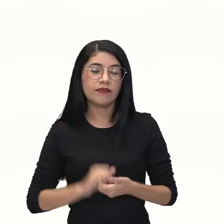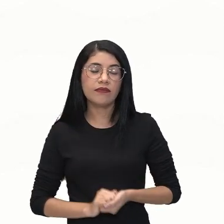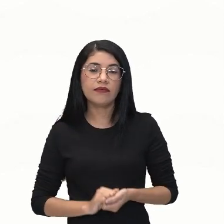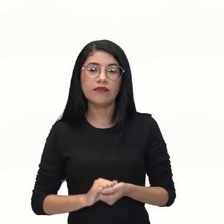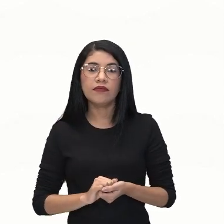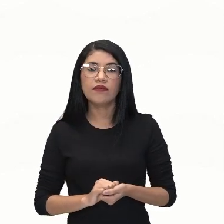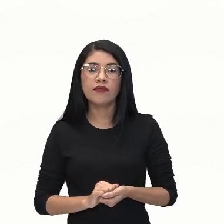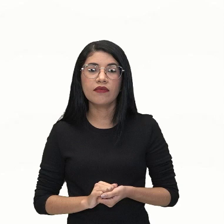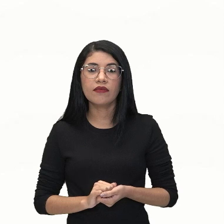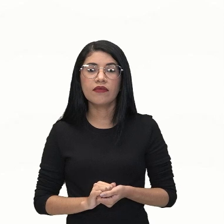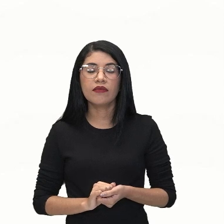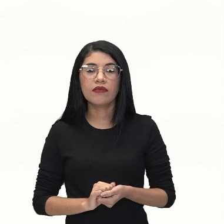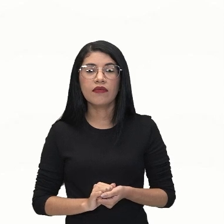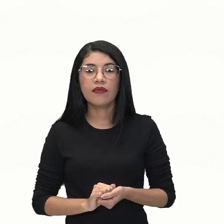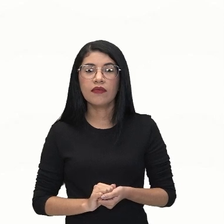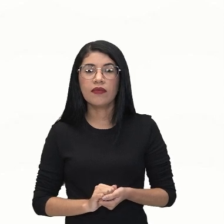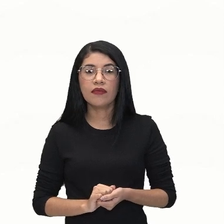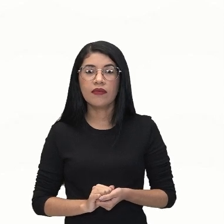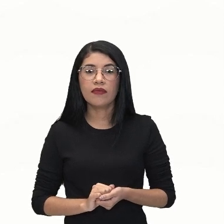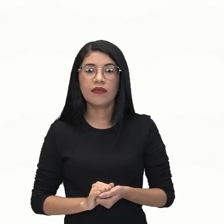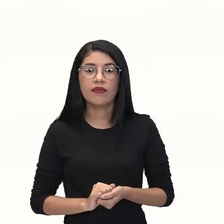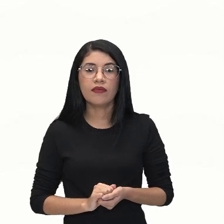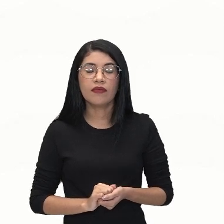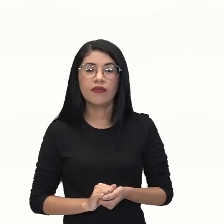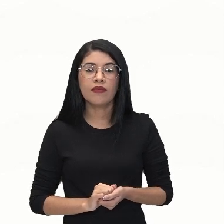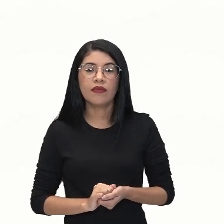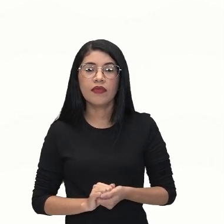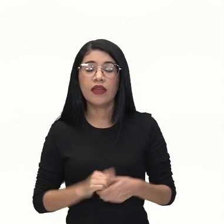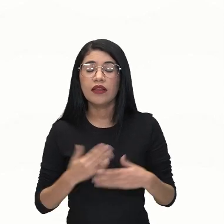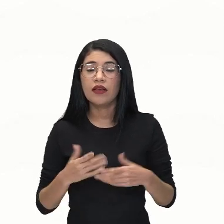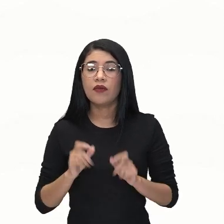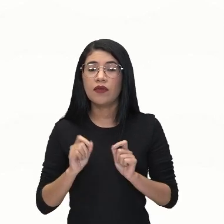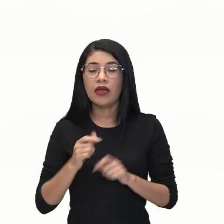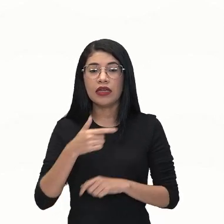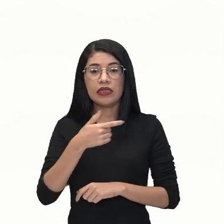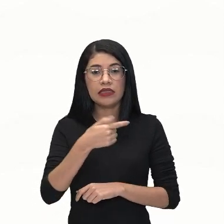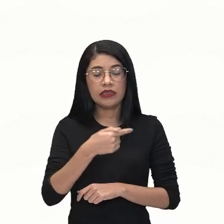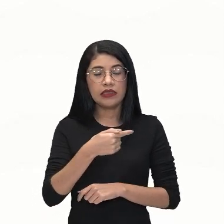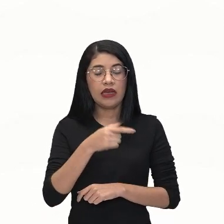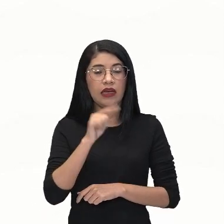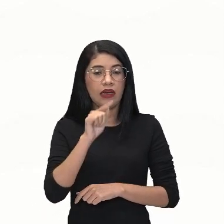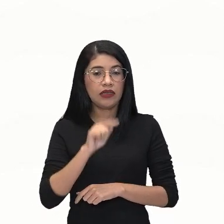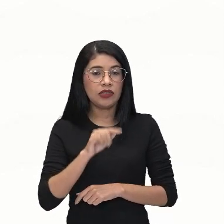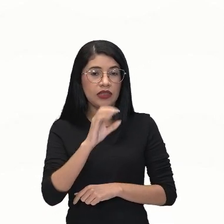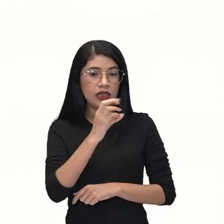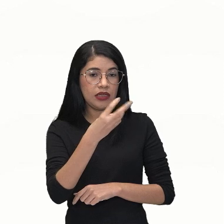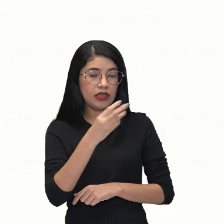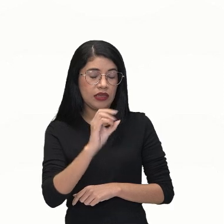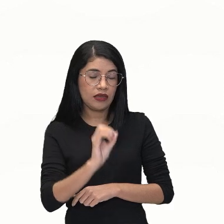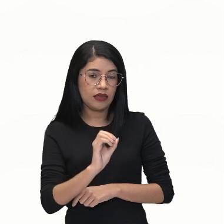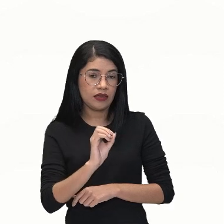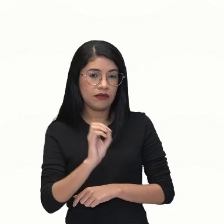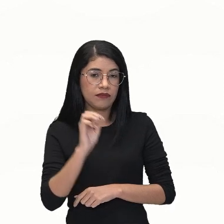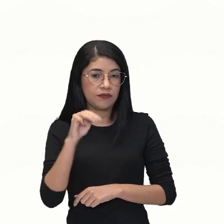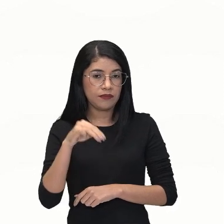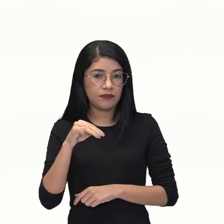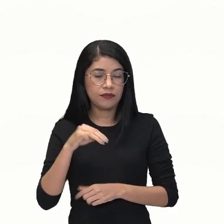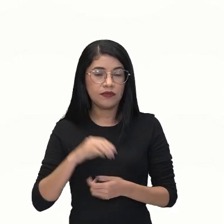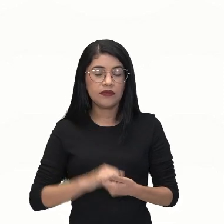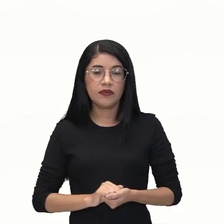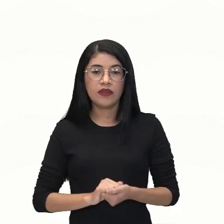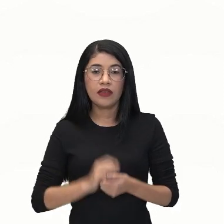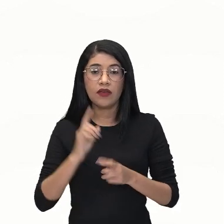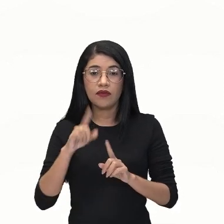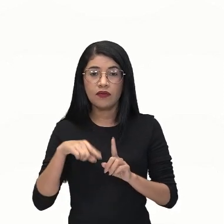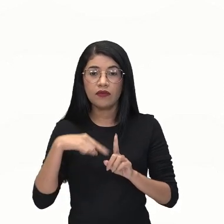seja, pessoal, eu vou pegar aqui 7 horas e 30 minutos e